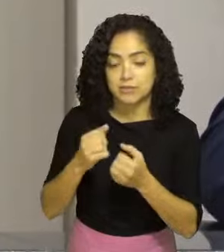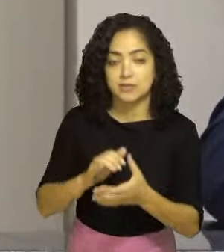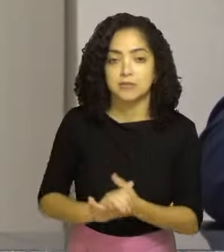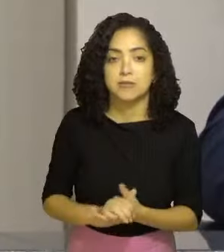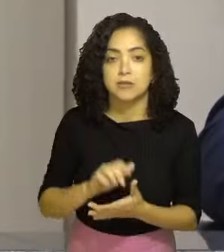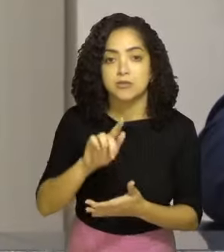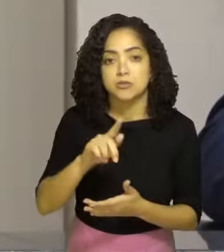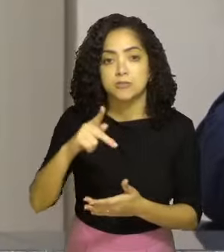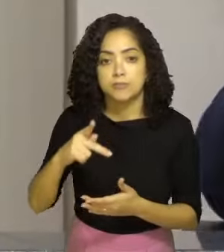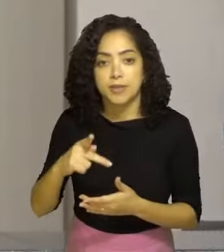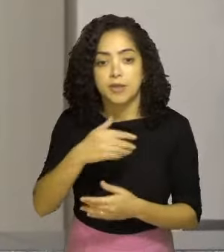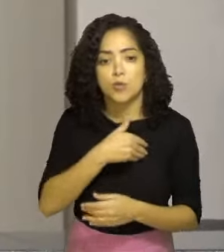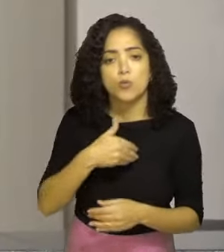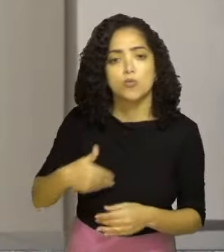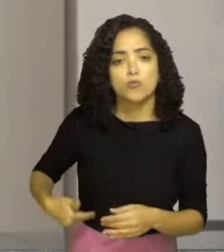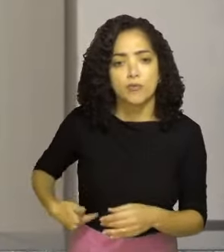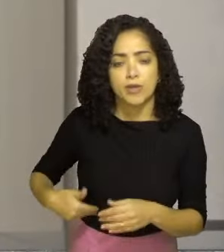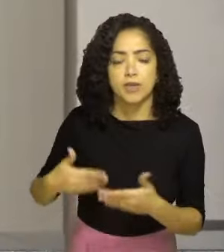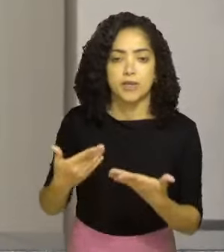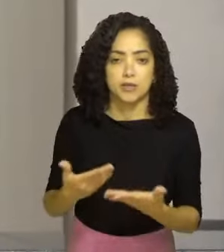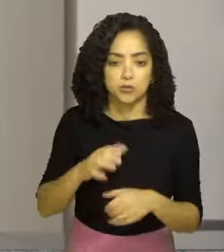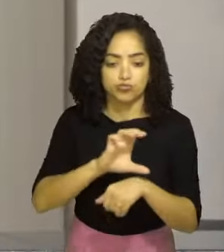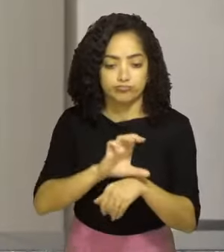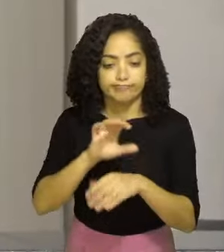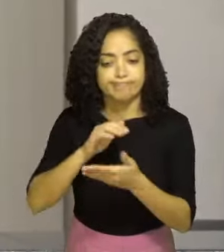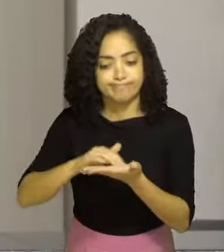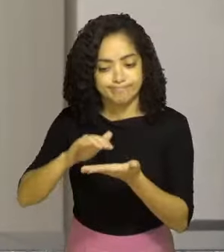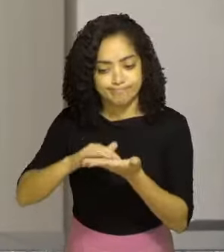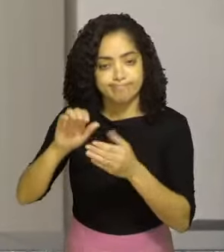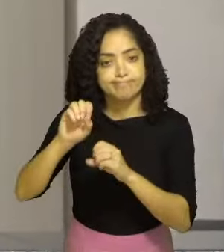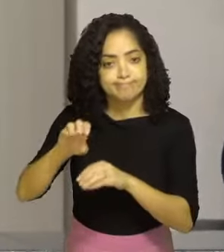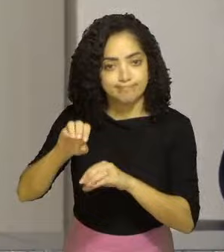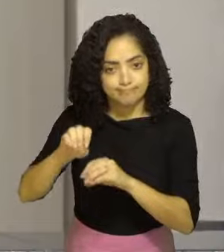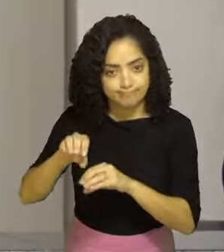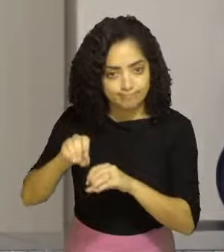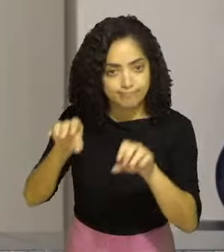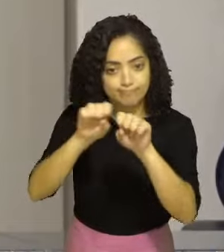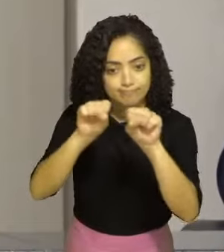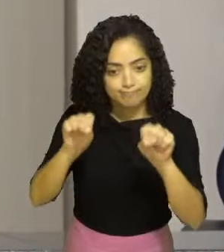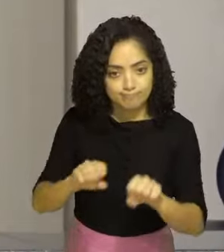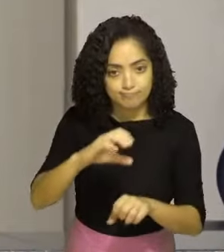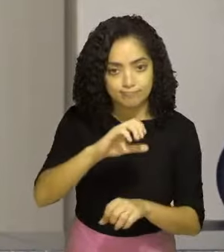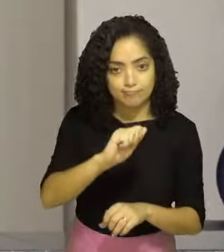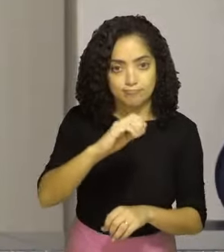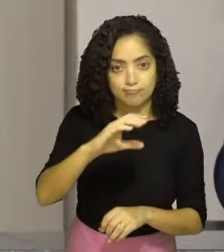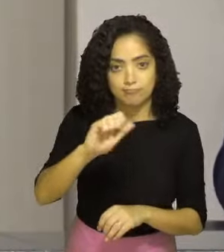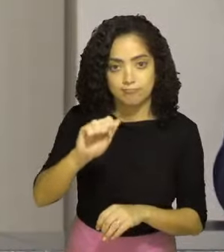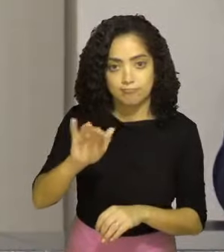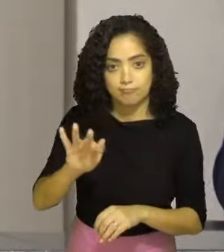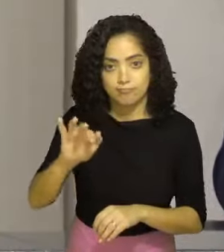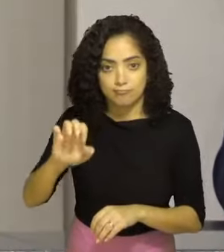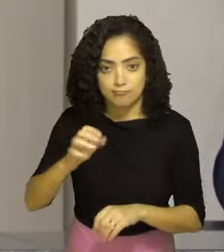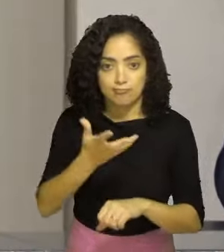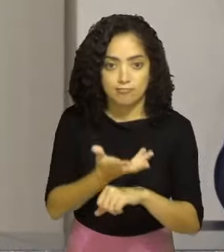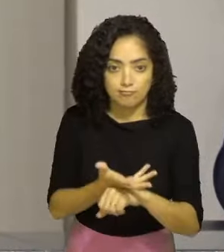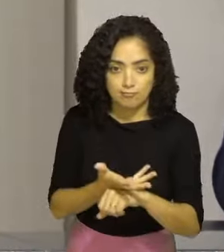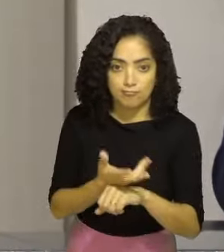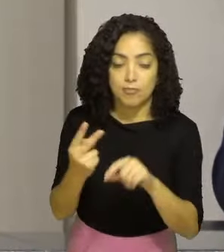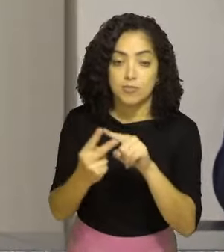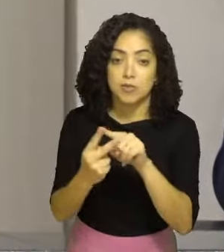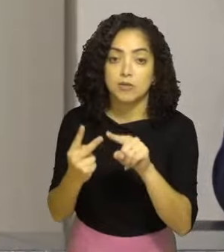tem governo do Estado, a Secretaria de Educação, tem o sistema CAF, tem a UDESC, tem os dois